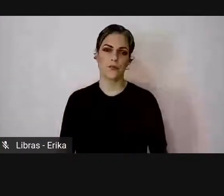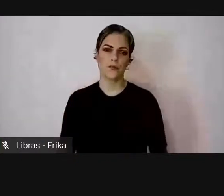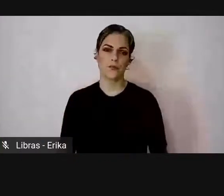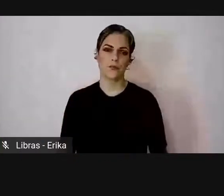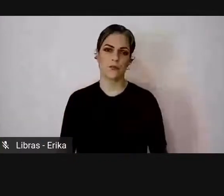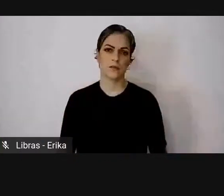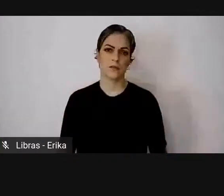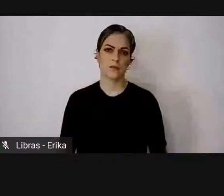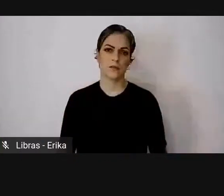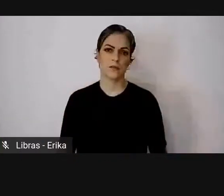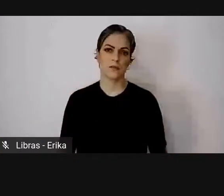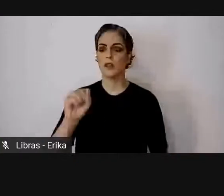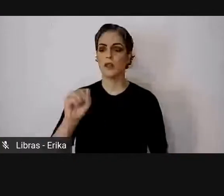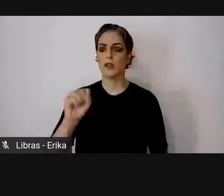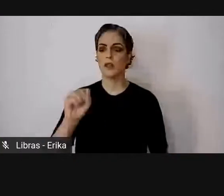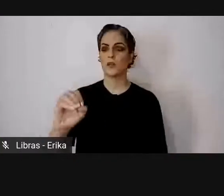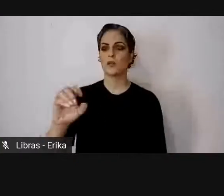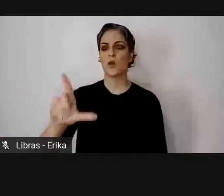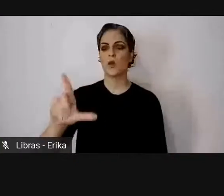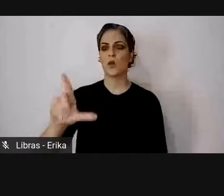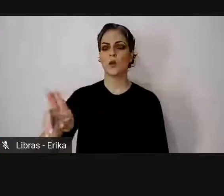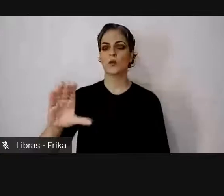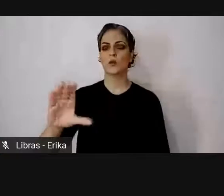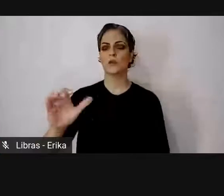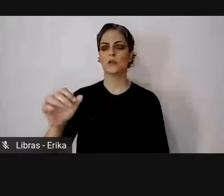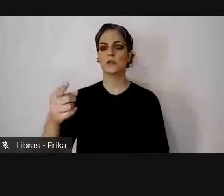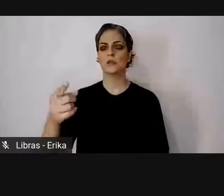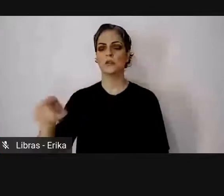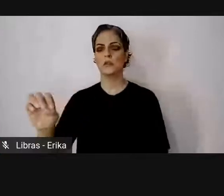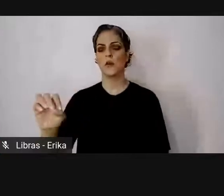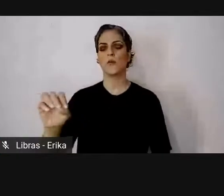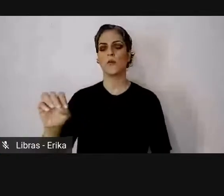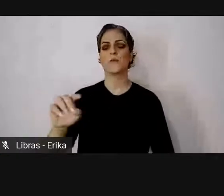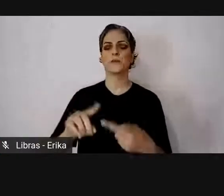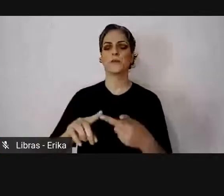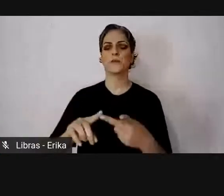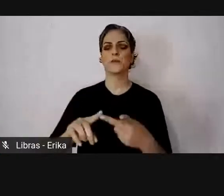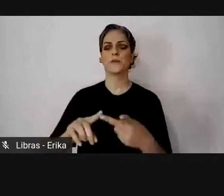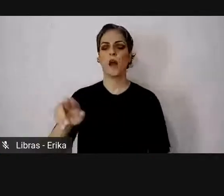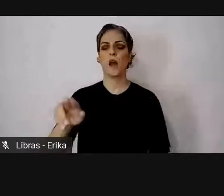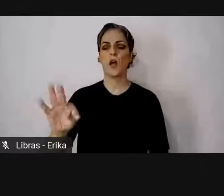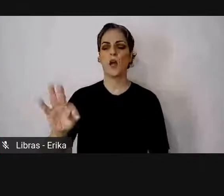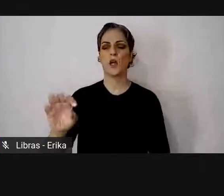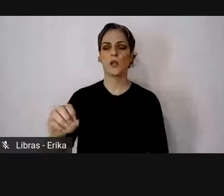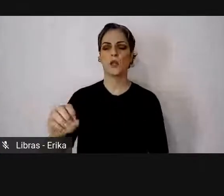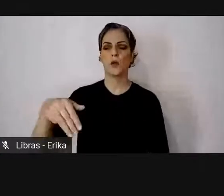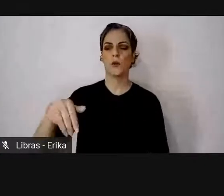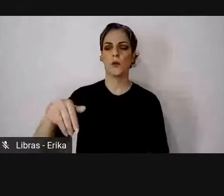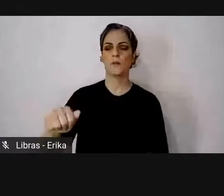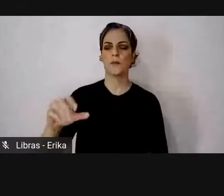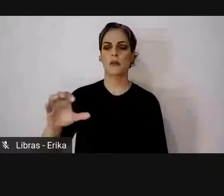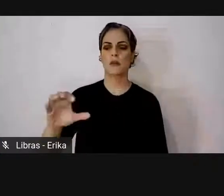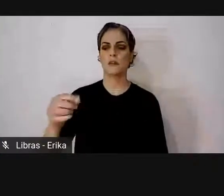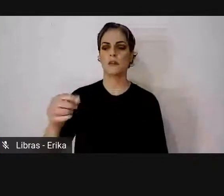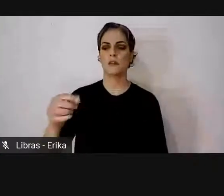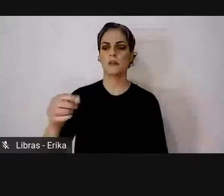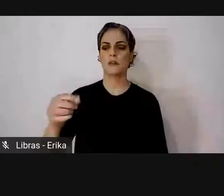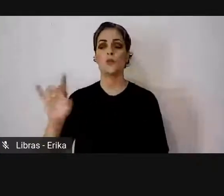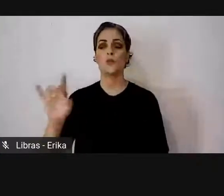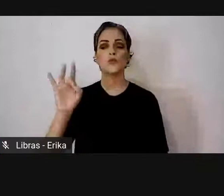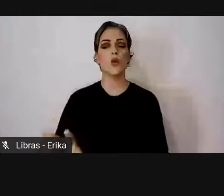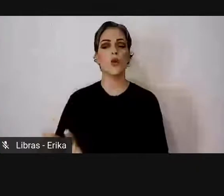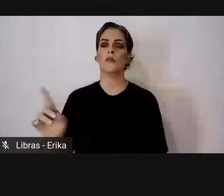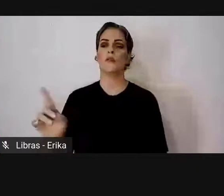Eu deveria passar a pensar, então, em quê? Eu deveria passar a pensar na facilidade